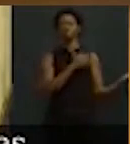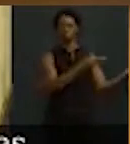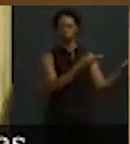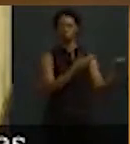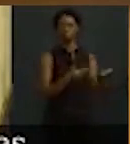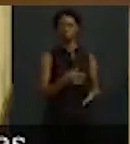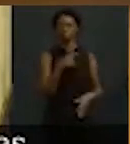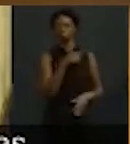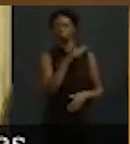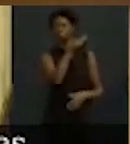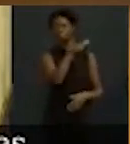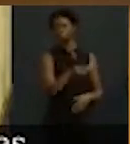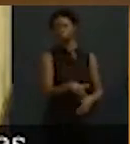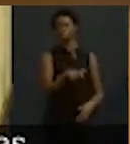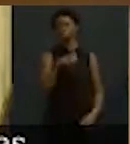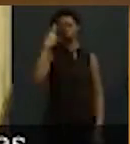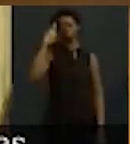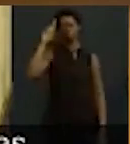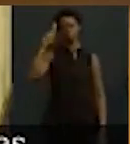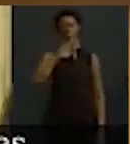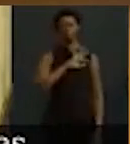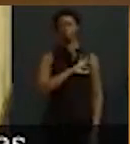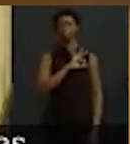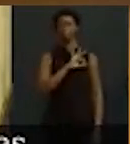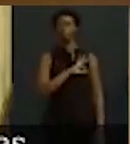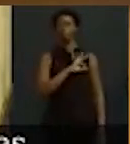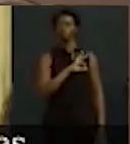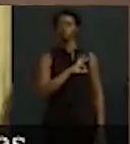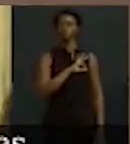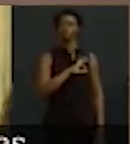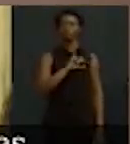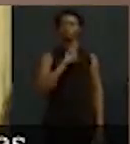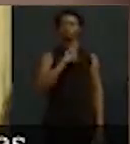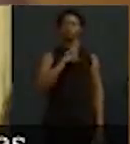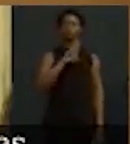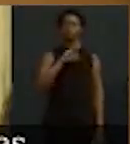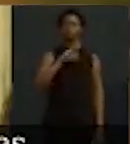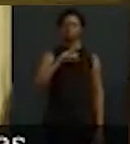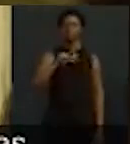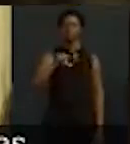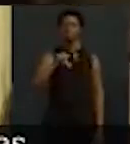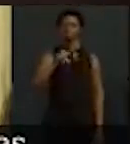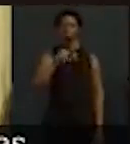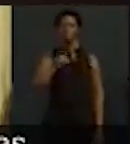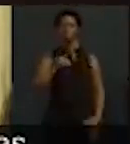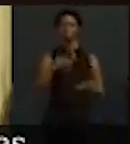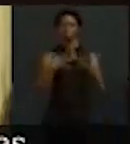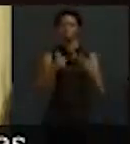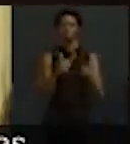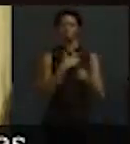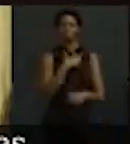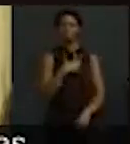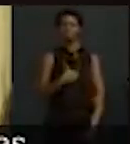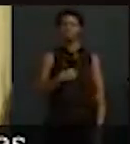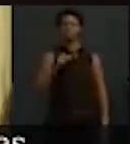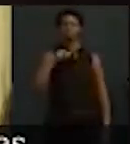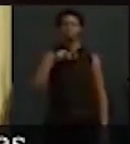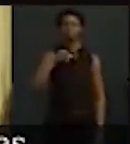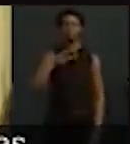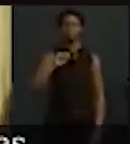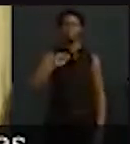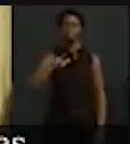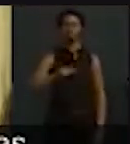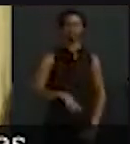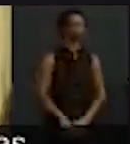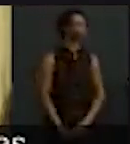Janeiro convida o Coronel da Polícia Militar, Sérgio Ribeiro, para receber a medalha Aníbal Frederico de